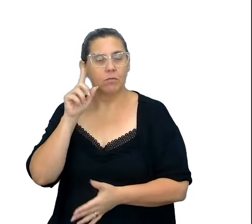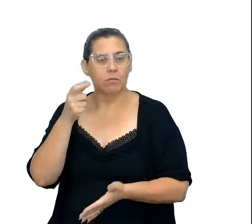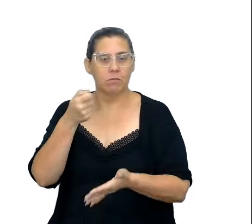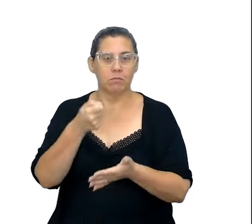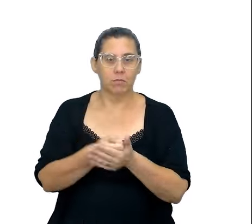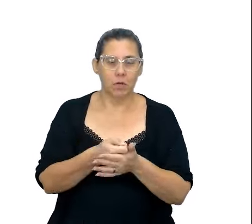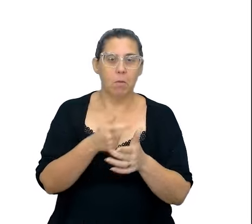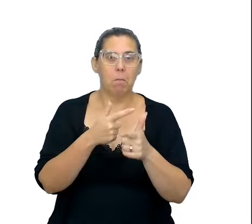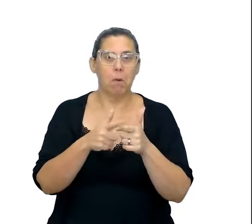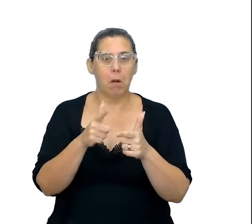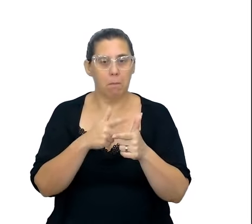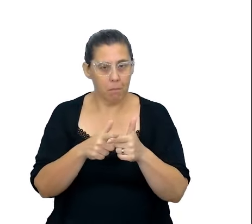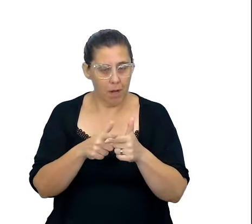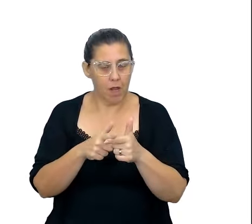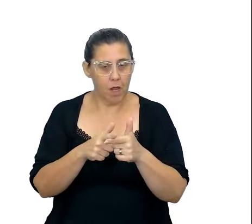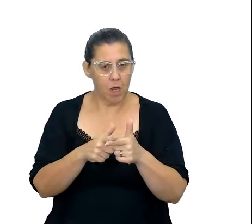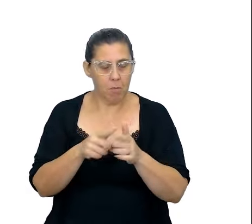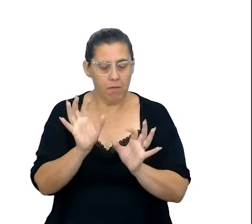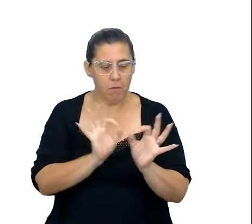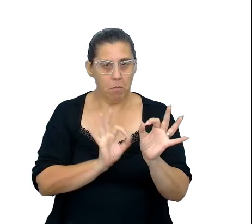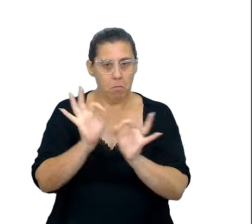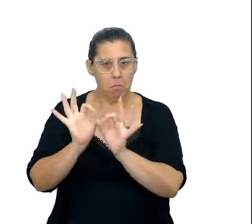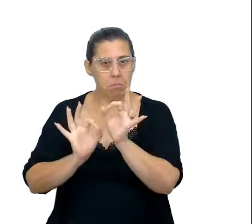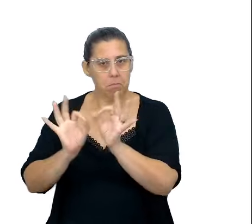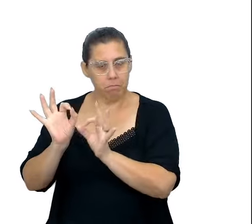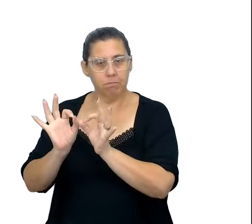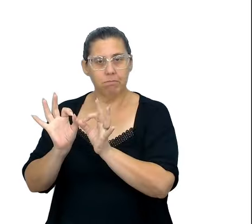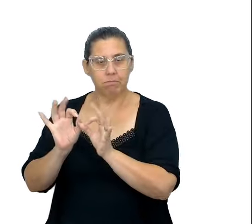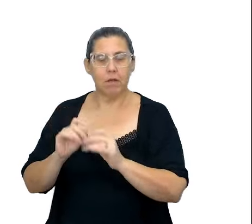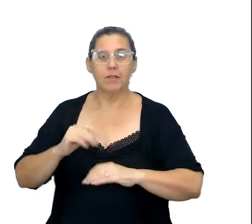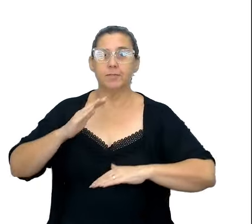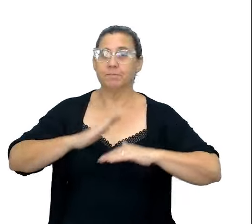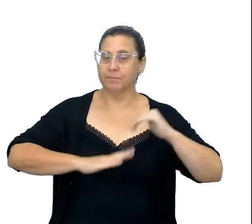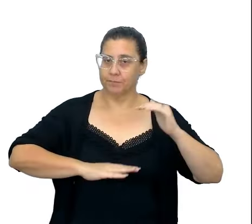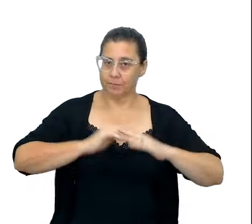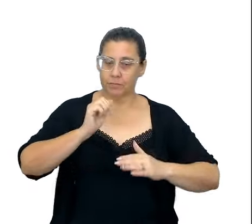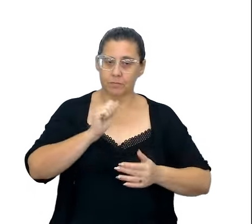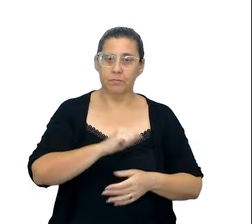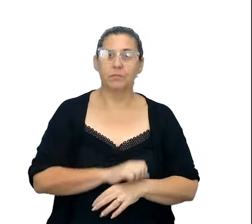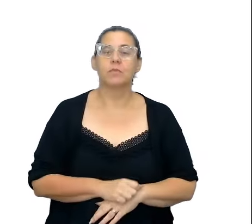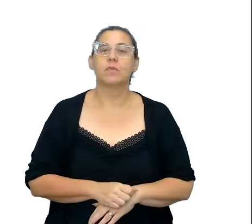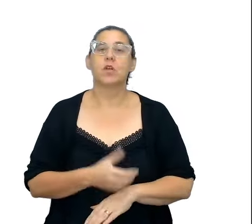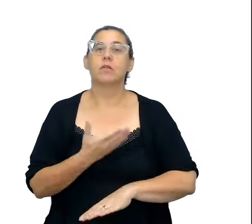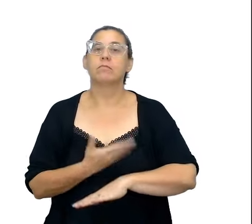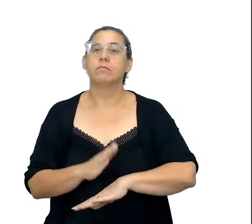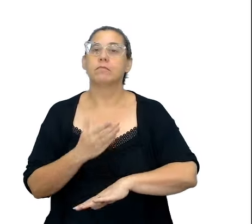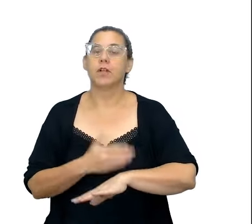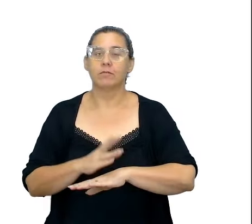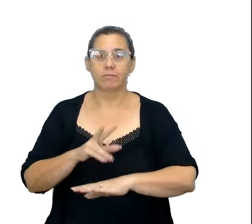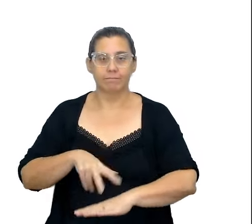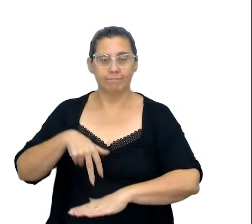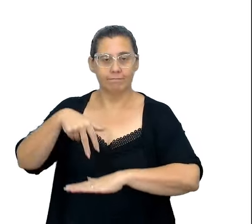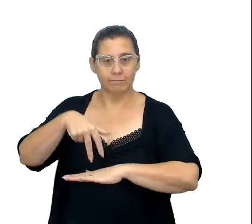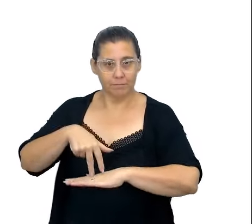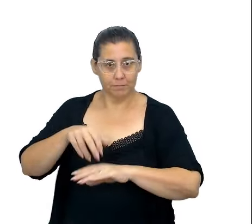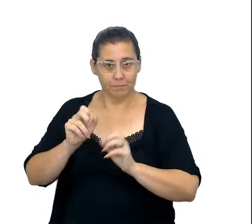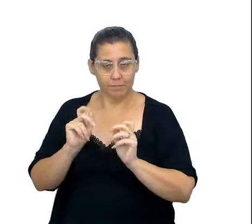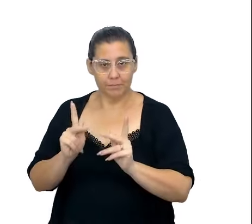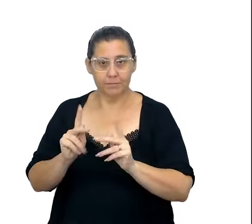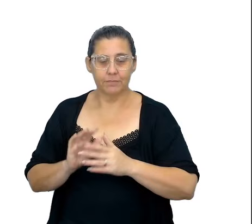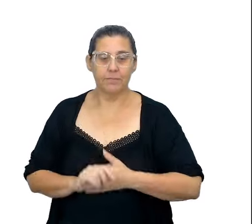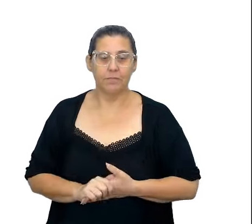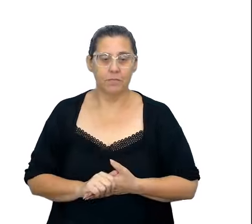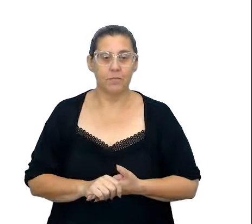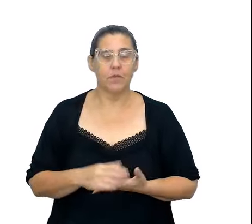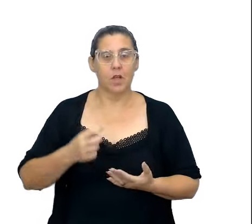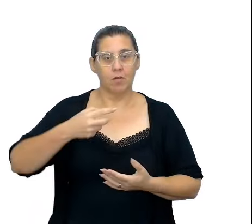desses problemas, e eles vão produzir essas atividades, né? Exercendo o seu protagonismo, certo? E aí,